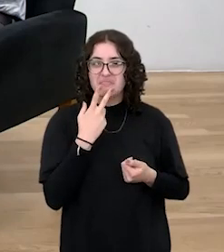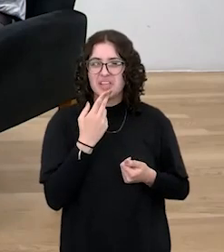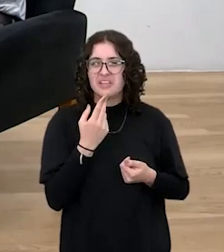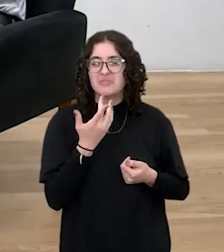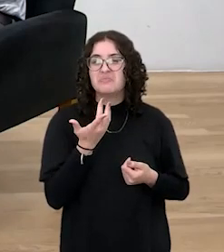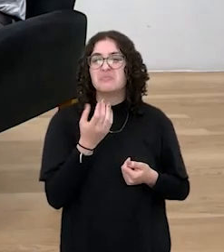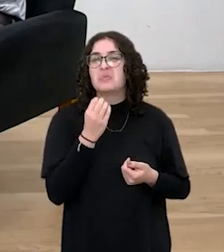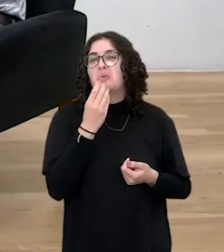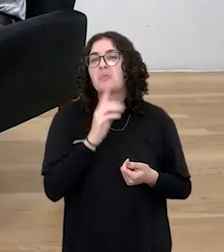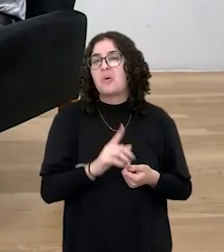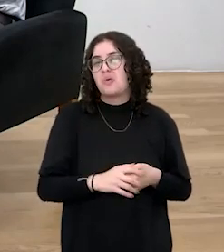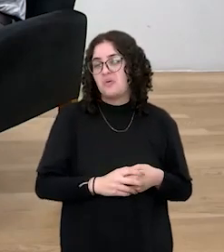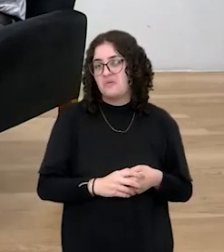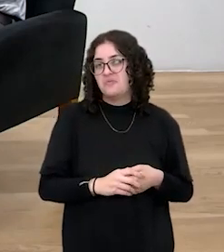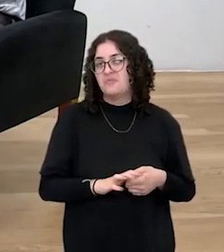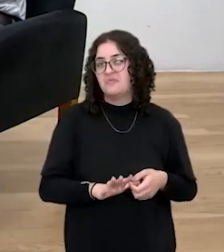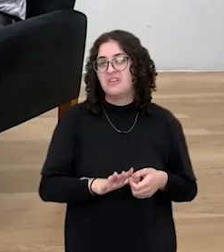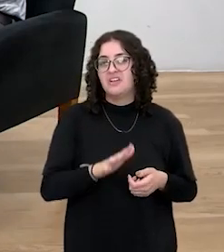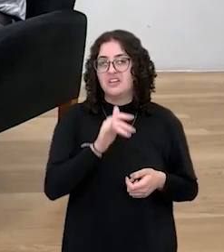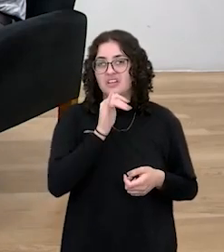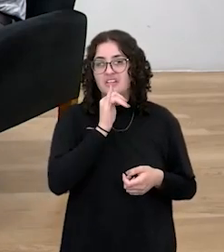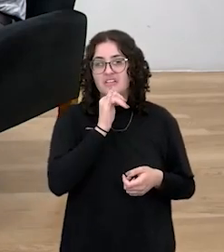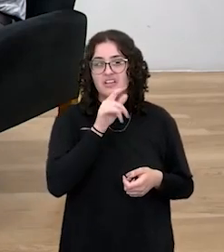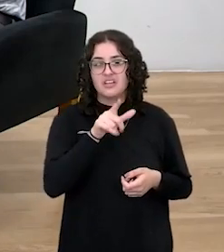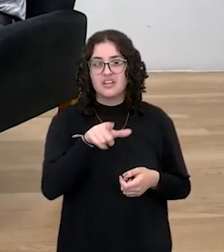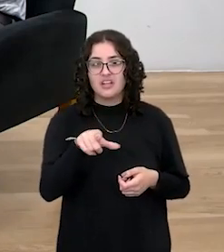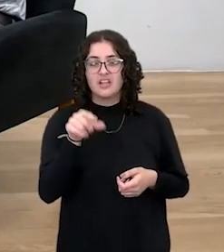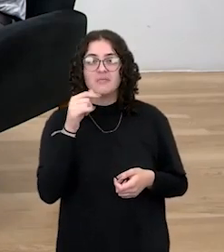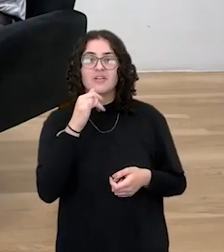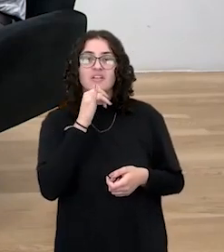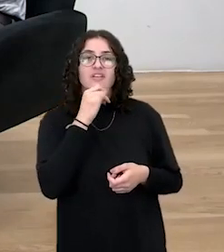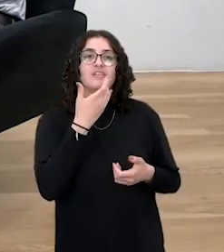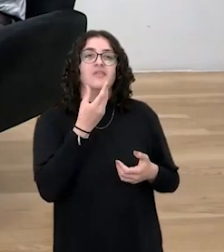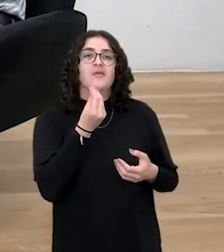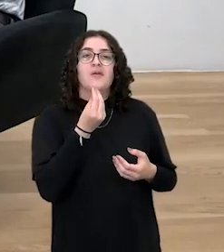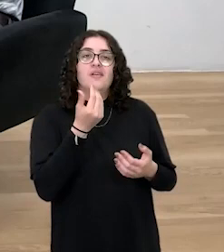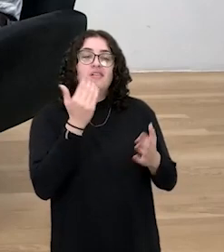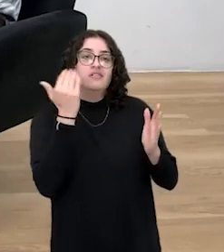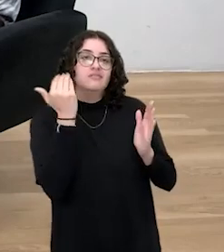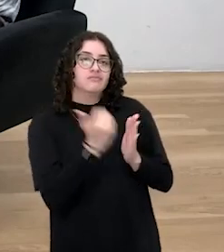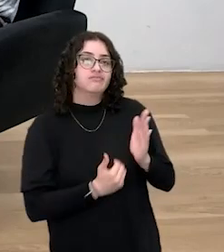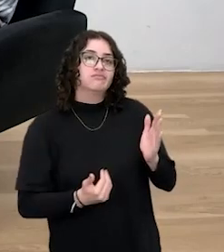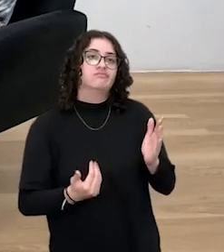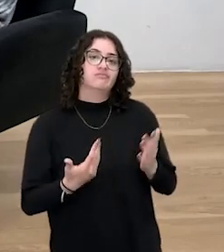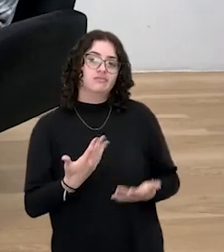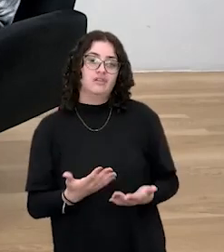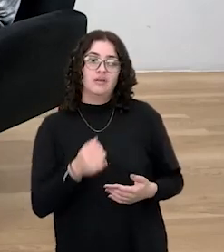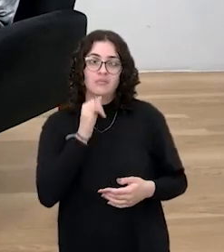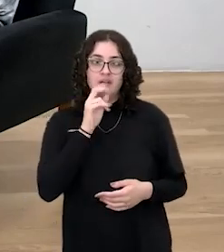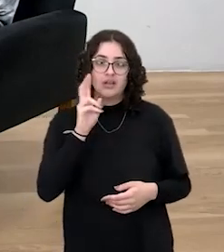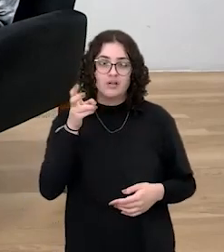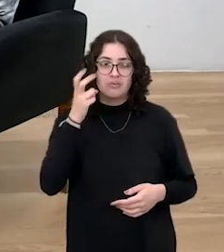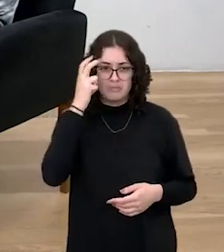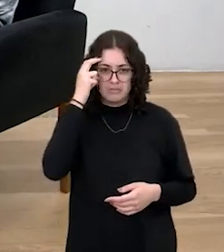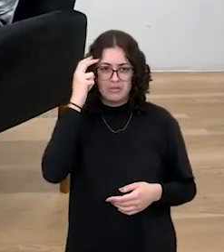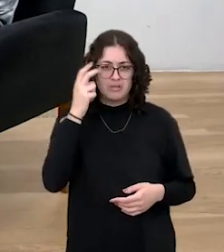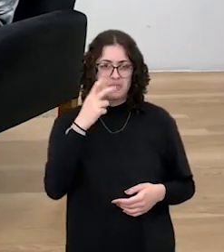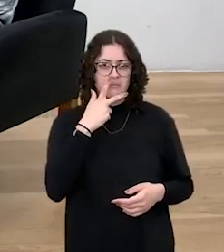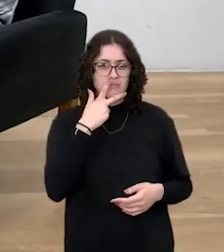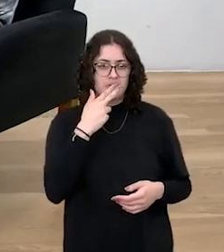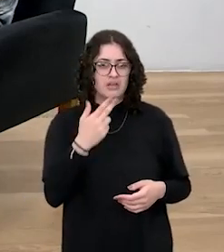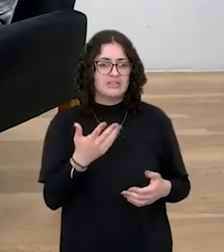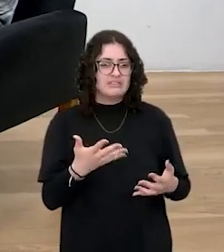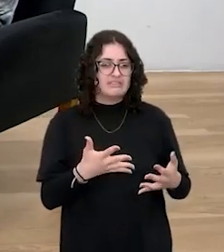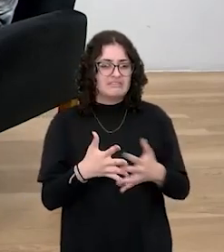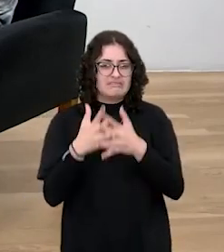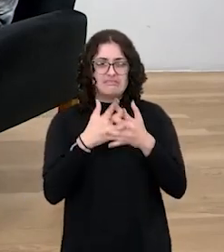Quando tem que fazer escolhas políticas para corte de orçamento, a cultura entra em primeiro lugar. Sempre, quase sempre,